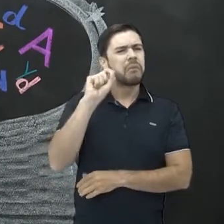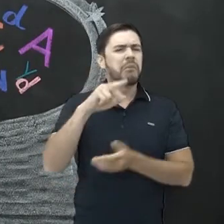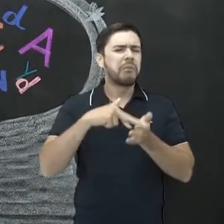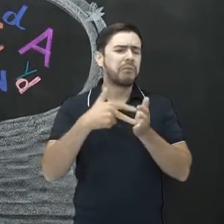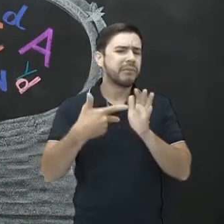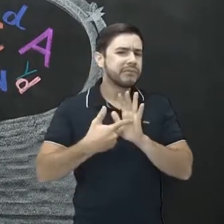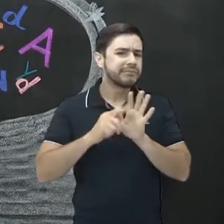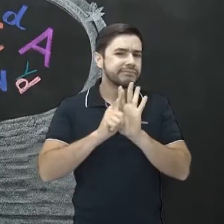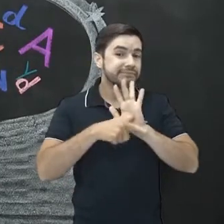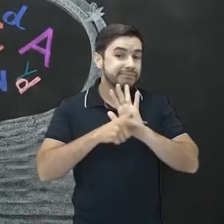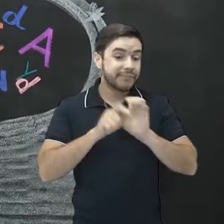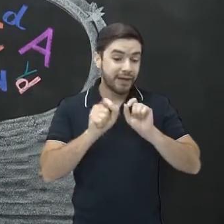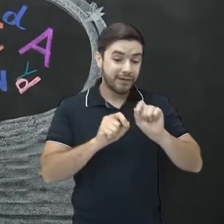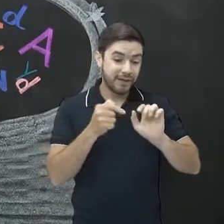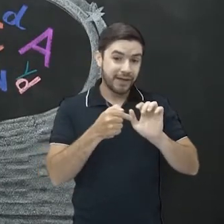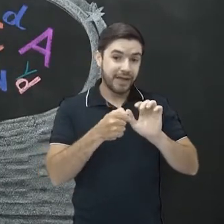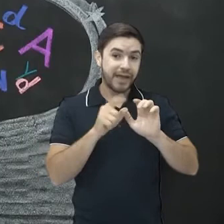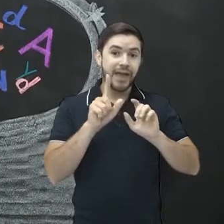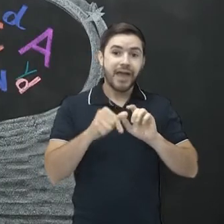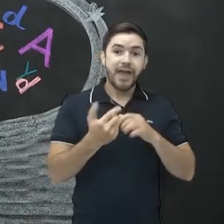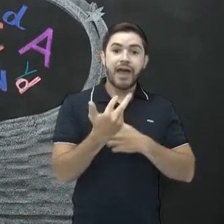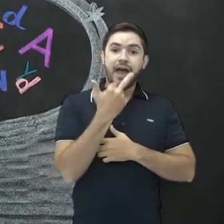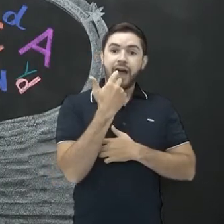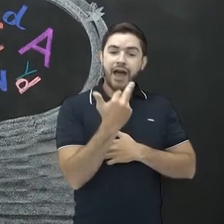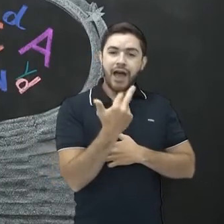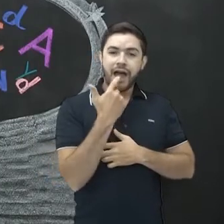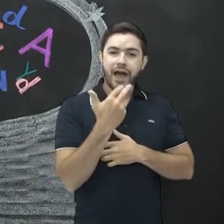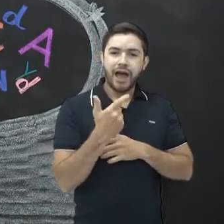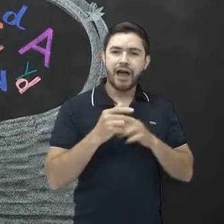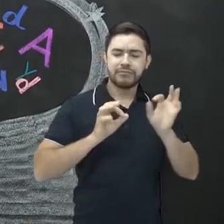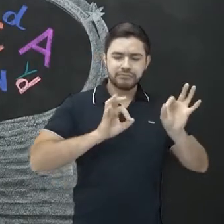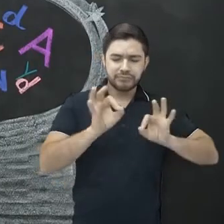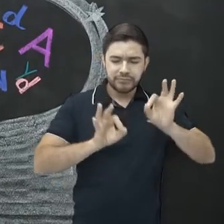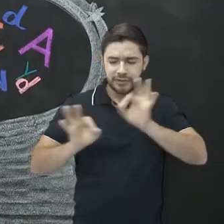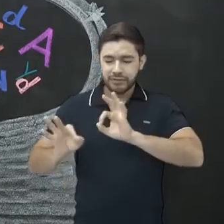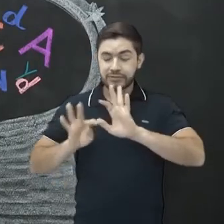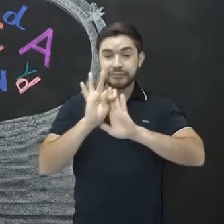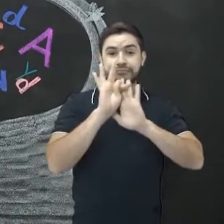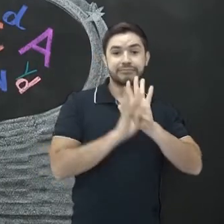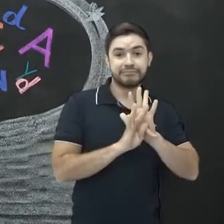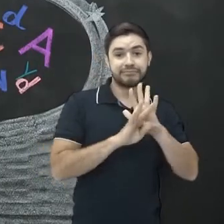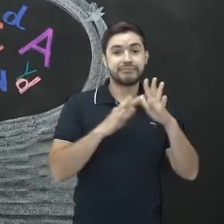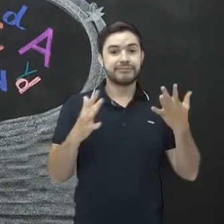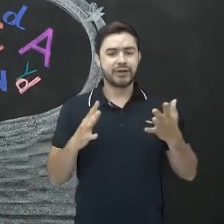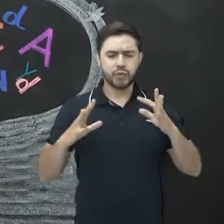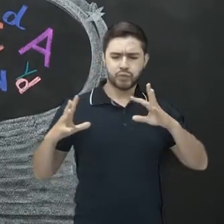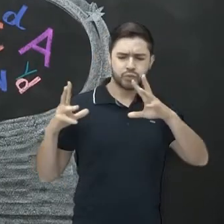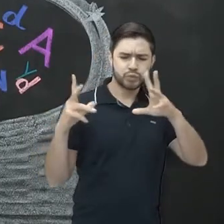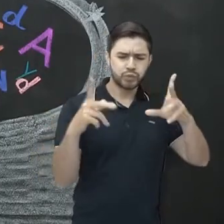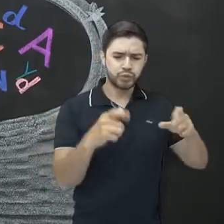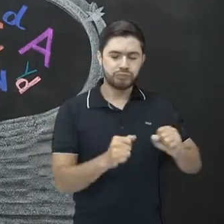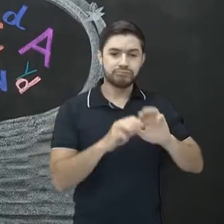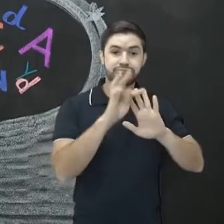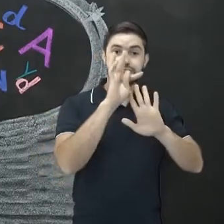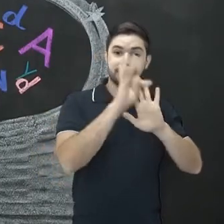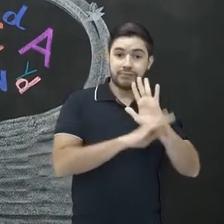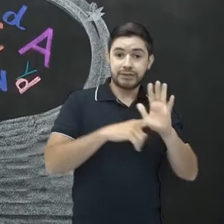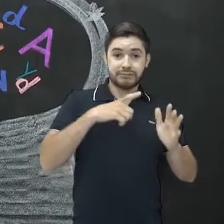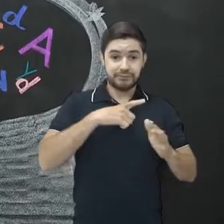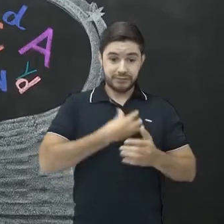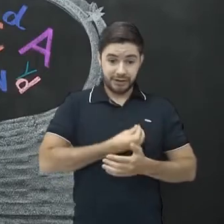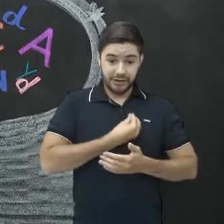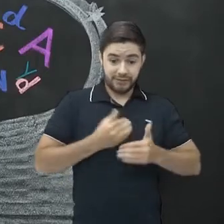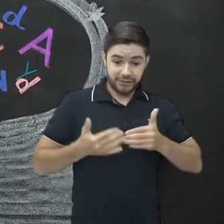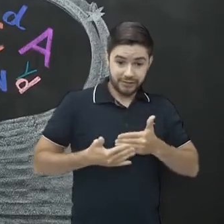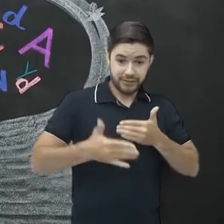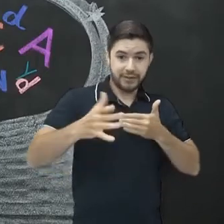Os gêneros são as formas que a língua encontrou para a organização dos textos, ou seja, todos os textos que circulam em nossa sociedade